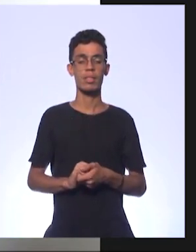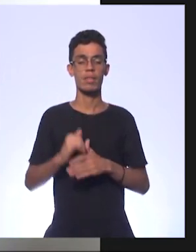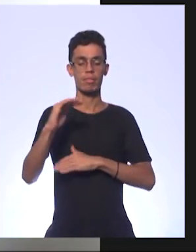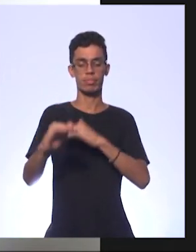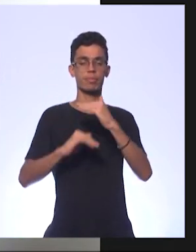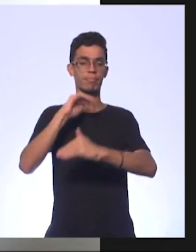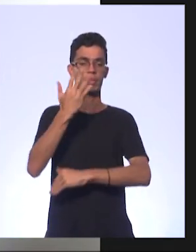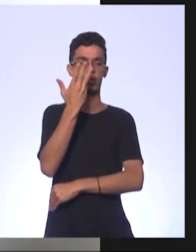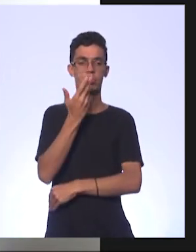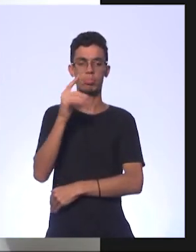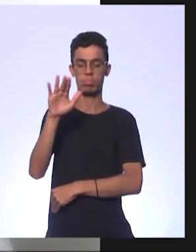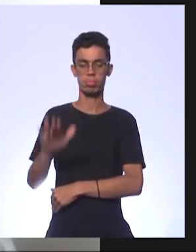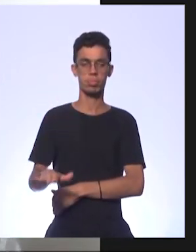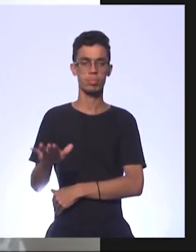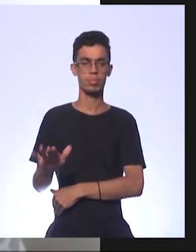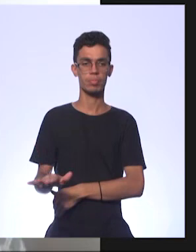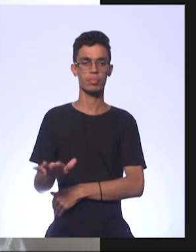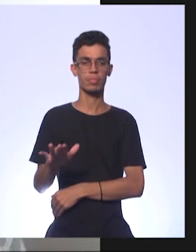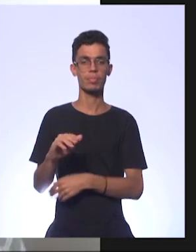daquela criança.